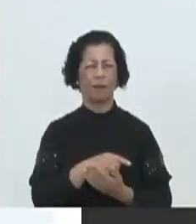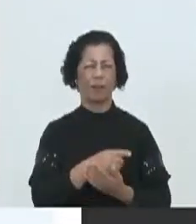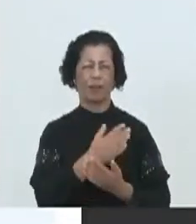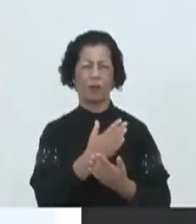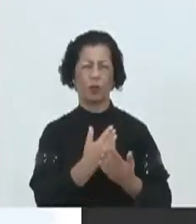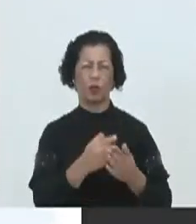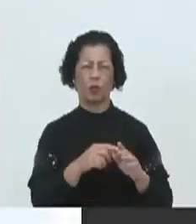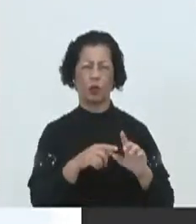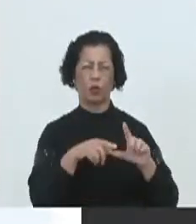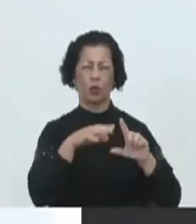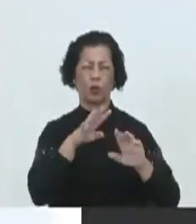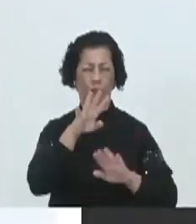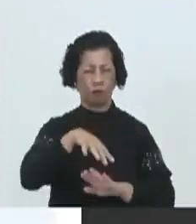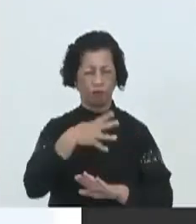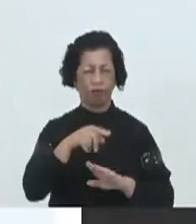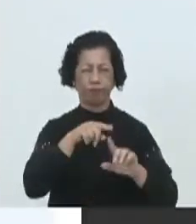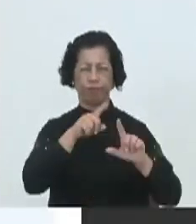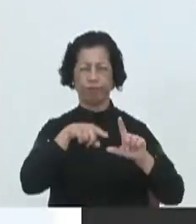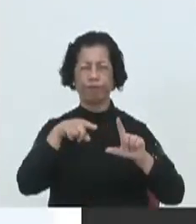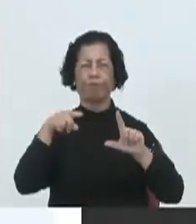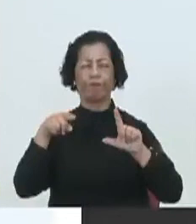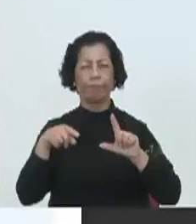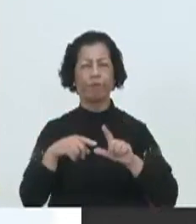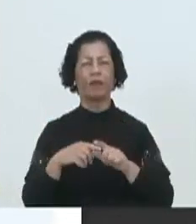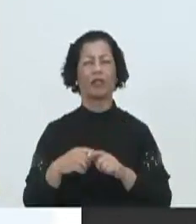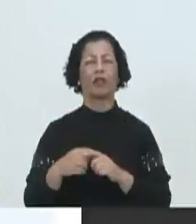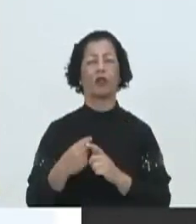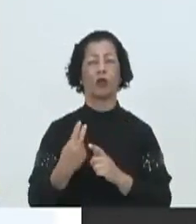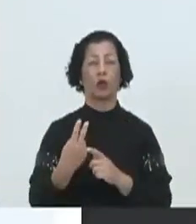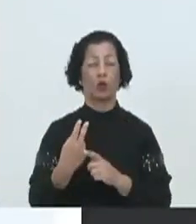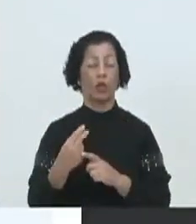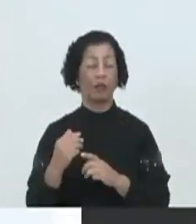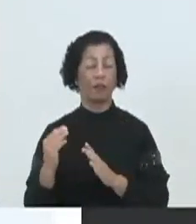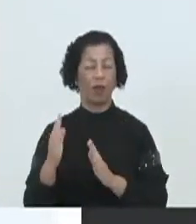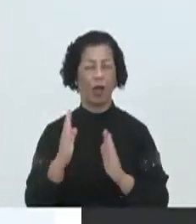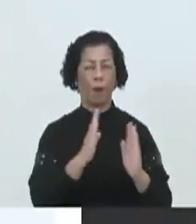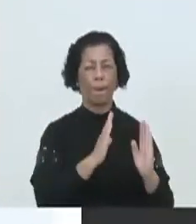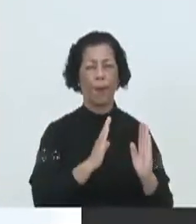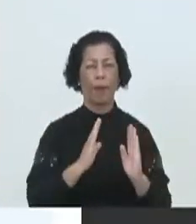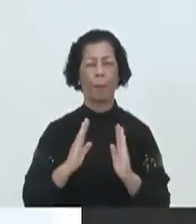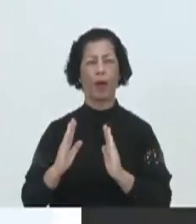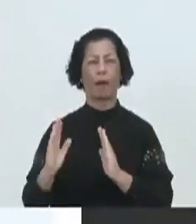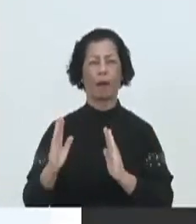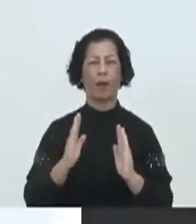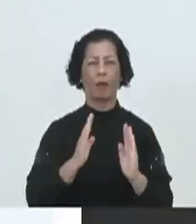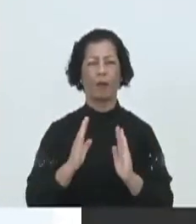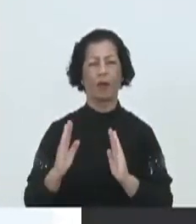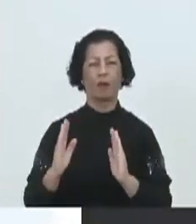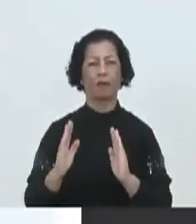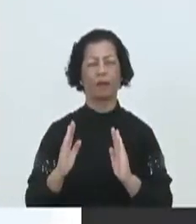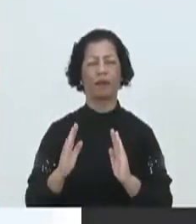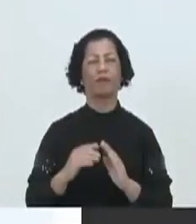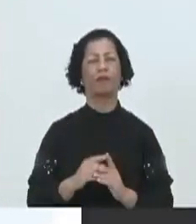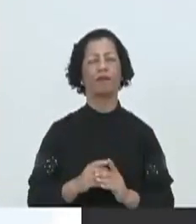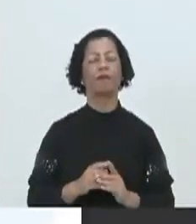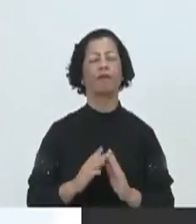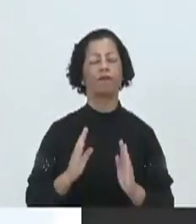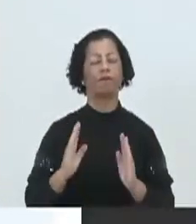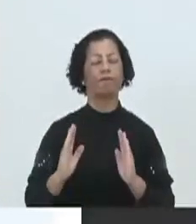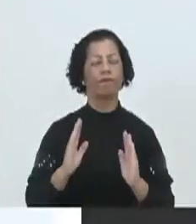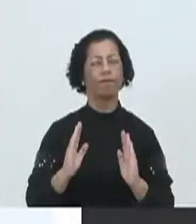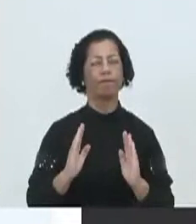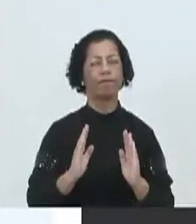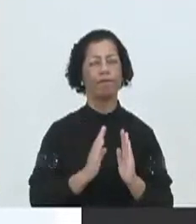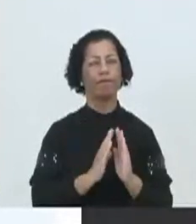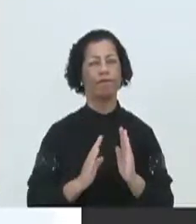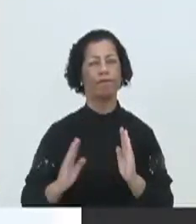A partir de 22 de 2002 o primeiro ano em que é medido nesse formato imposto pela r lrf e a